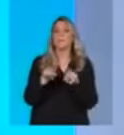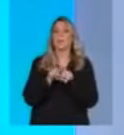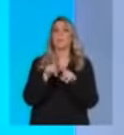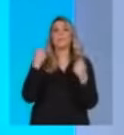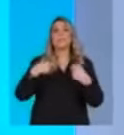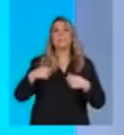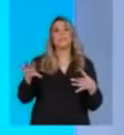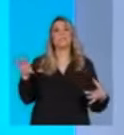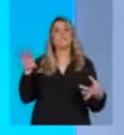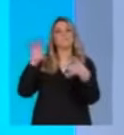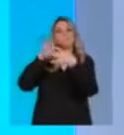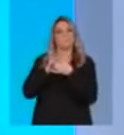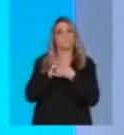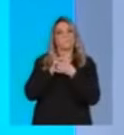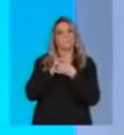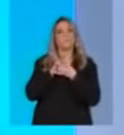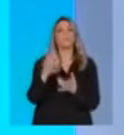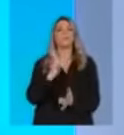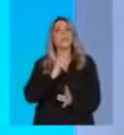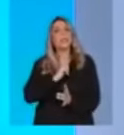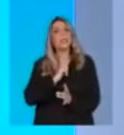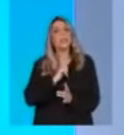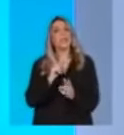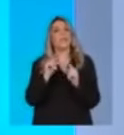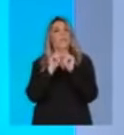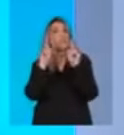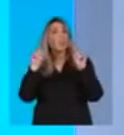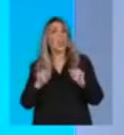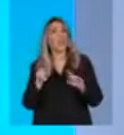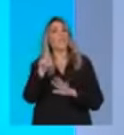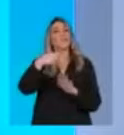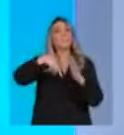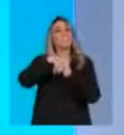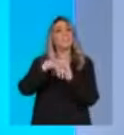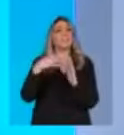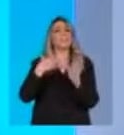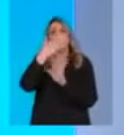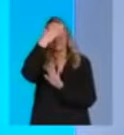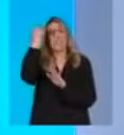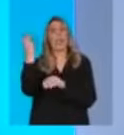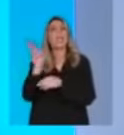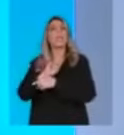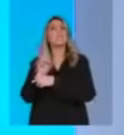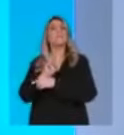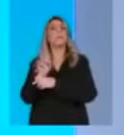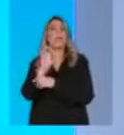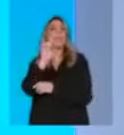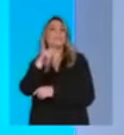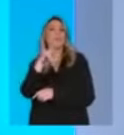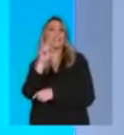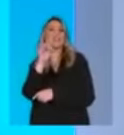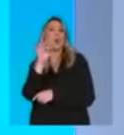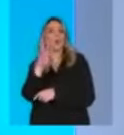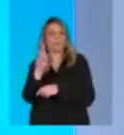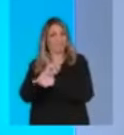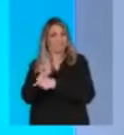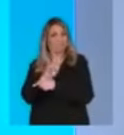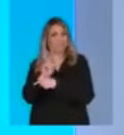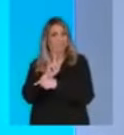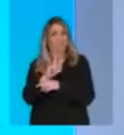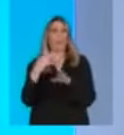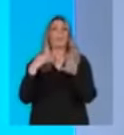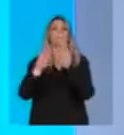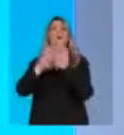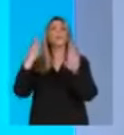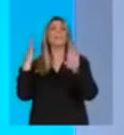ser Unificado pedo Paulo tem que contar com funcionário que Vocês esqueceram inspetor de colégio hoje não existe porteiro de colégio hoje não existe porque vocês acham que